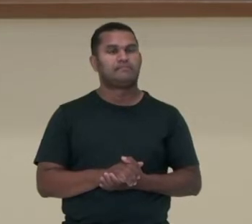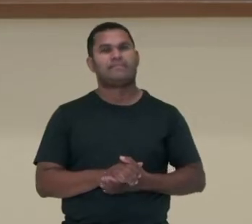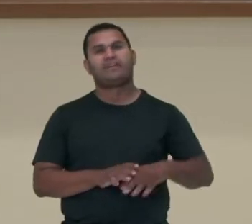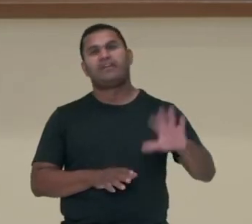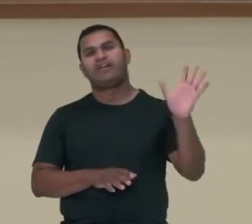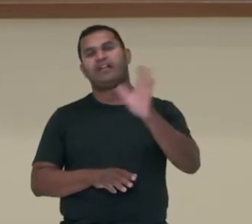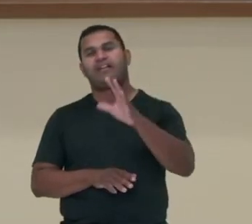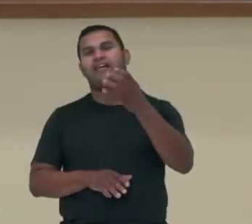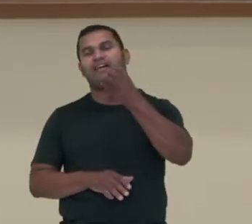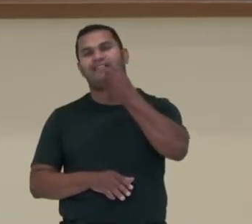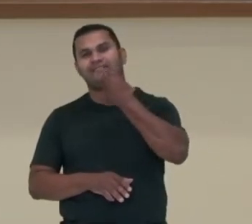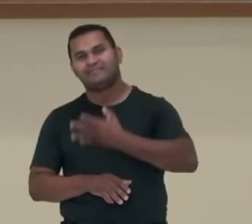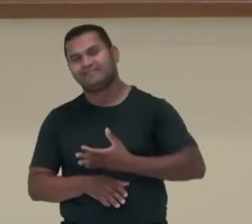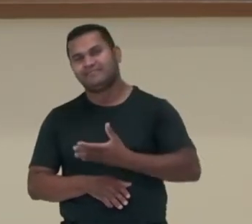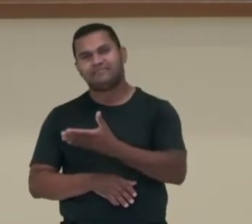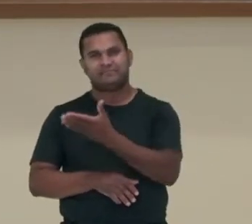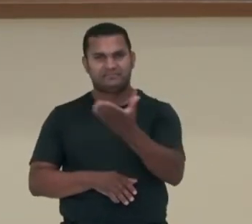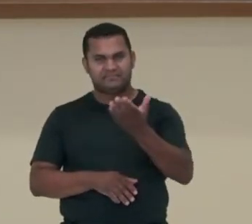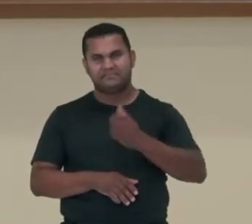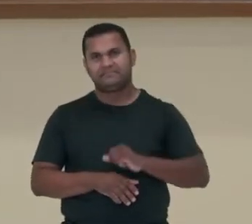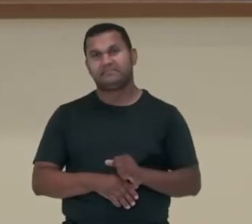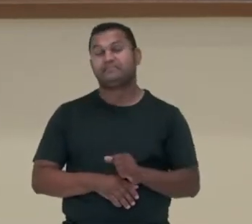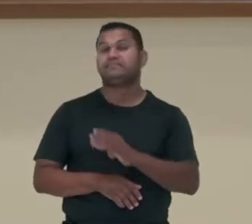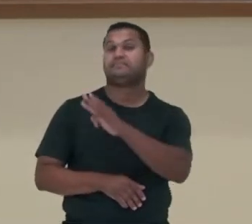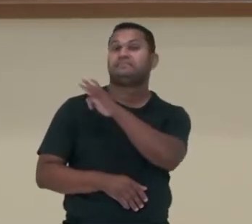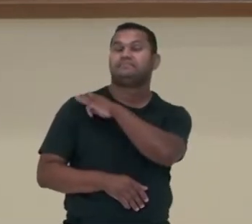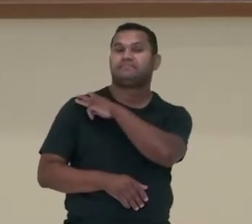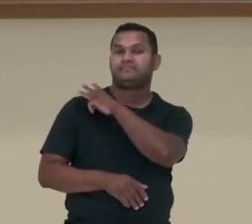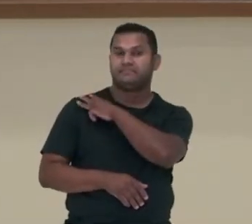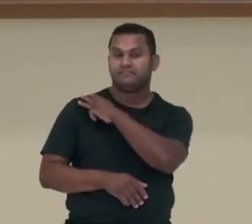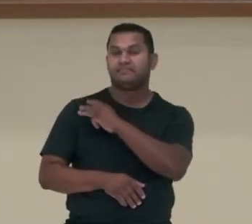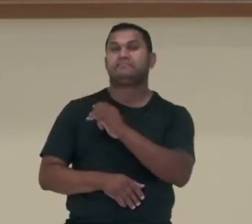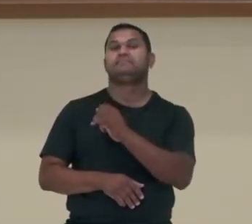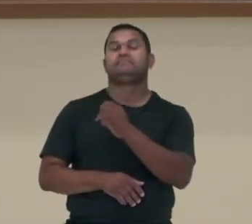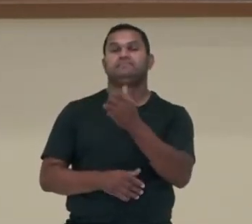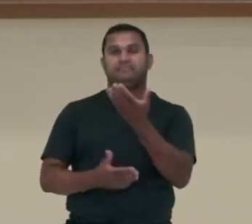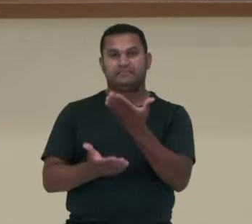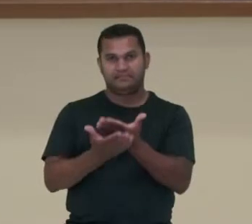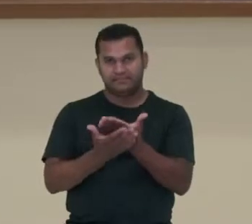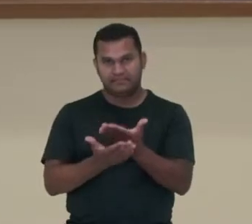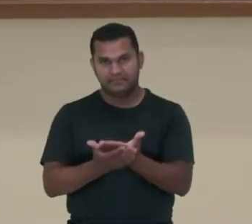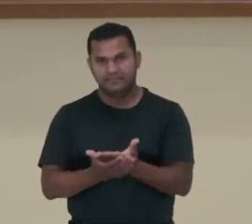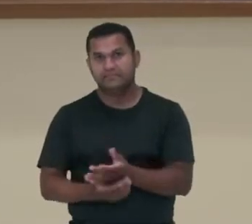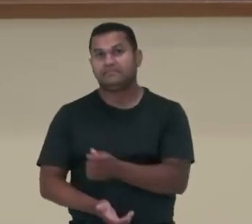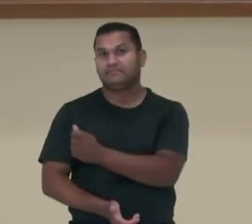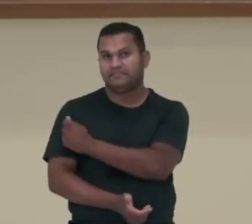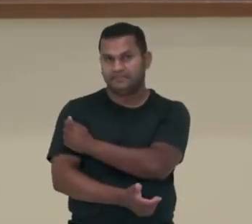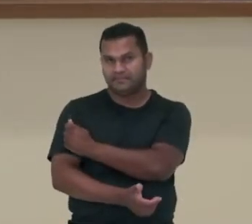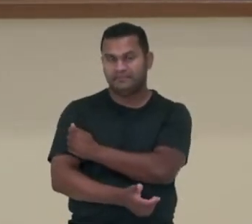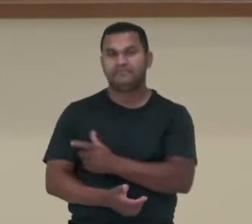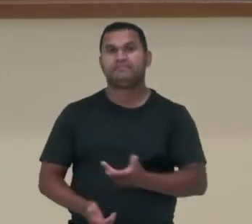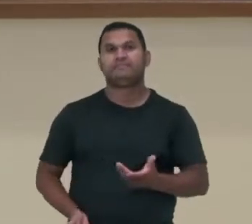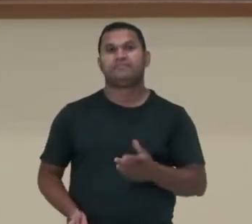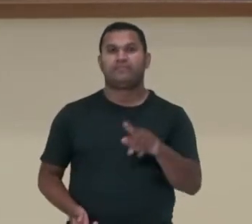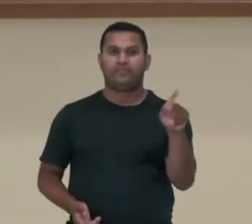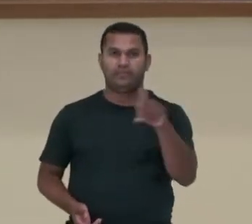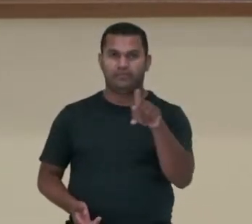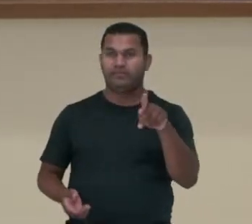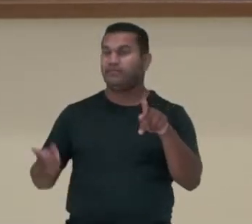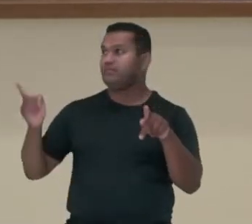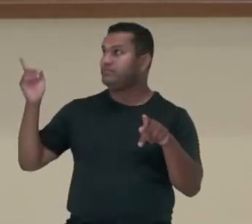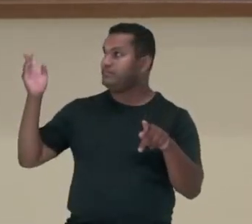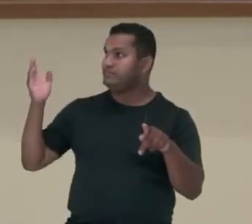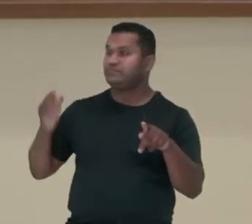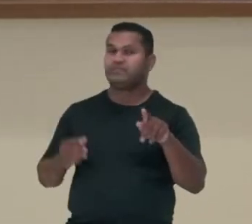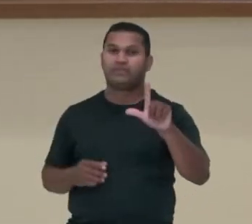Olá pessoal, tudo beleza? Terceira série do ensino médio, professor Luciano, Biologia, trazendo para vocês um assunto